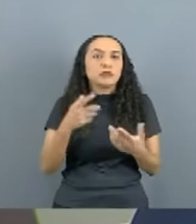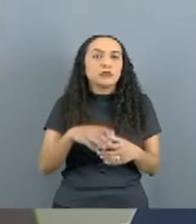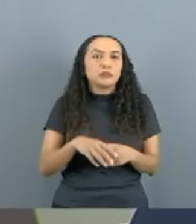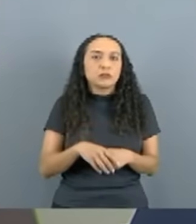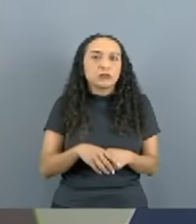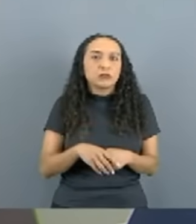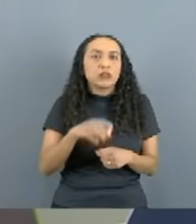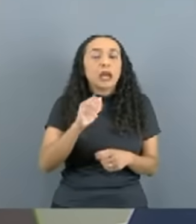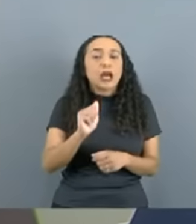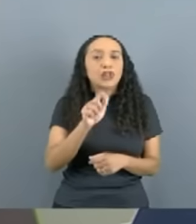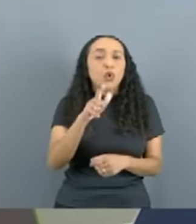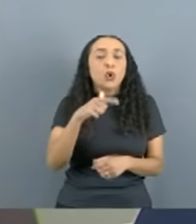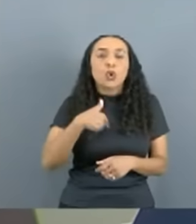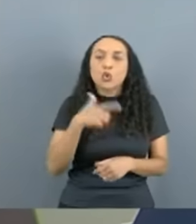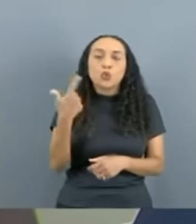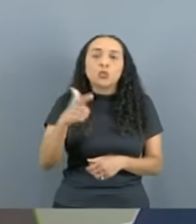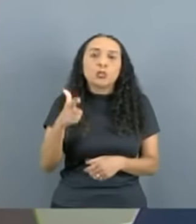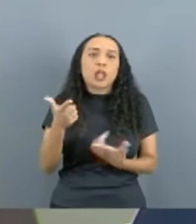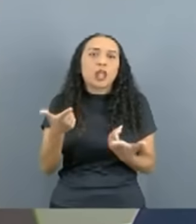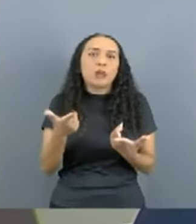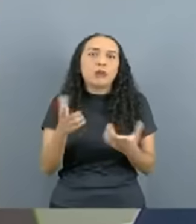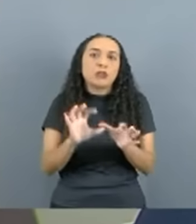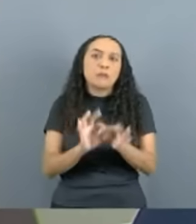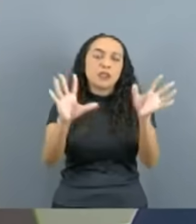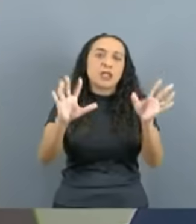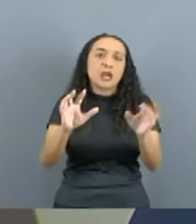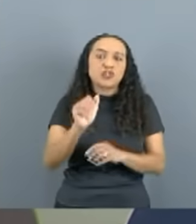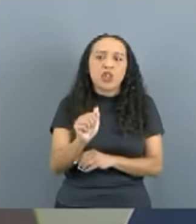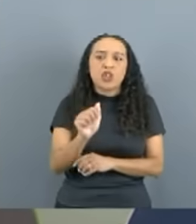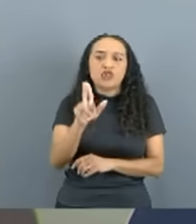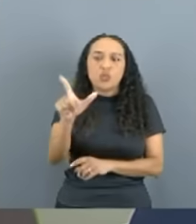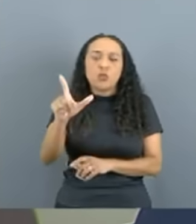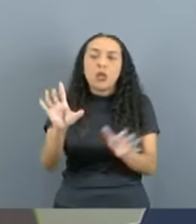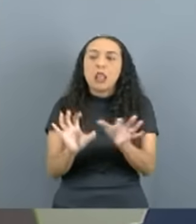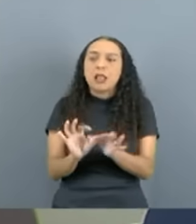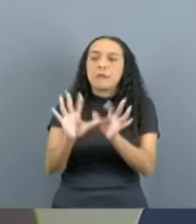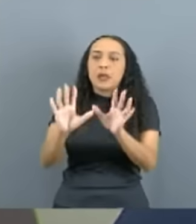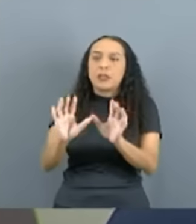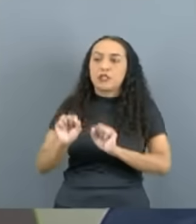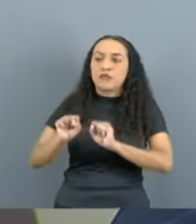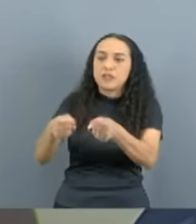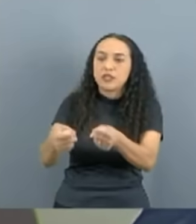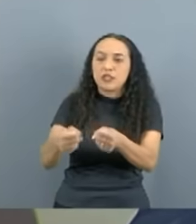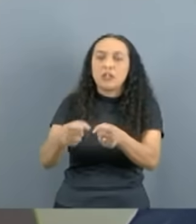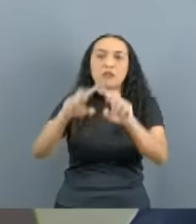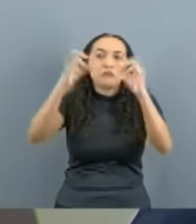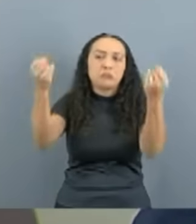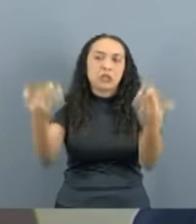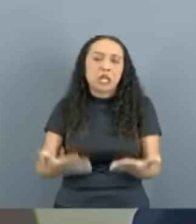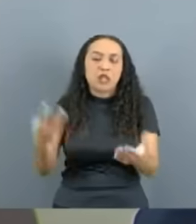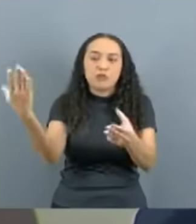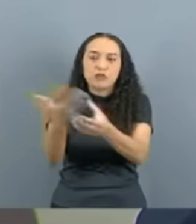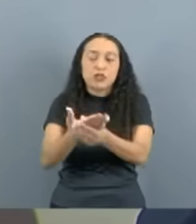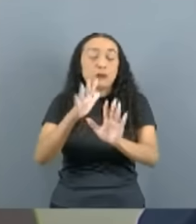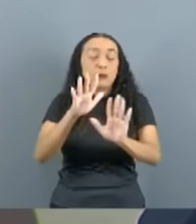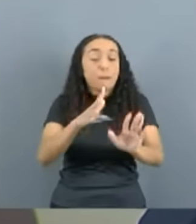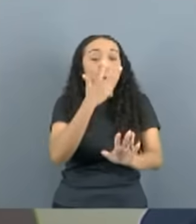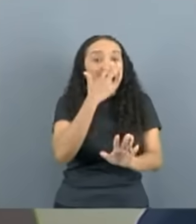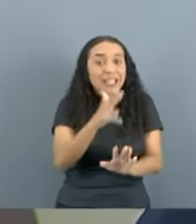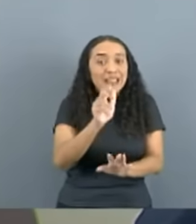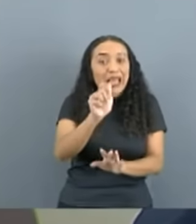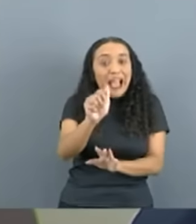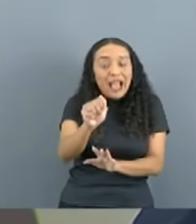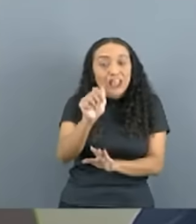caso é da AGU. Eu não tenho procuração da AGU para defendê-los nem para falar dos processos, mas me parece que a AGU age